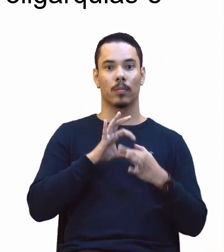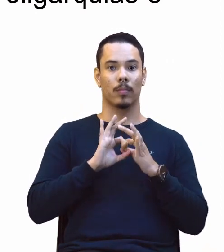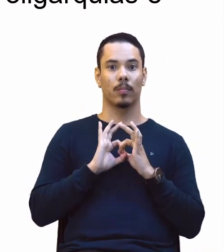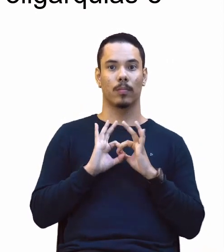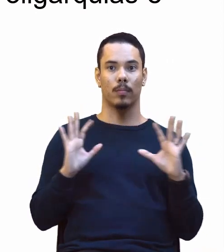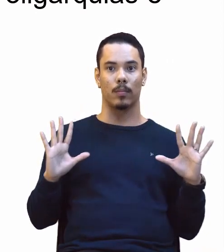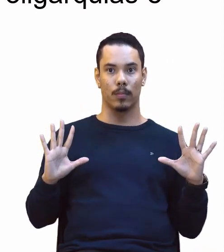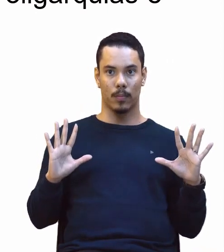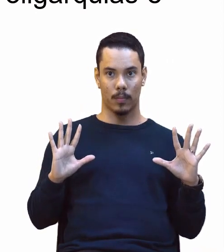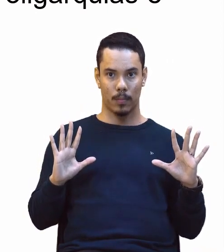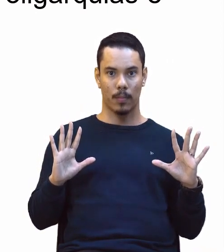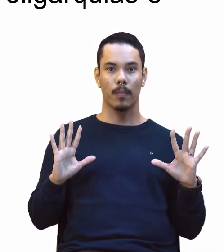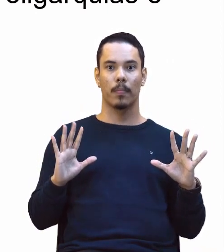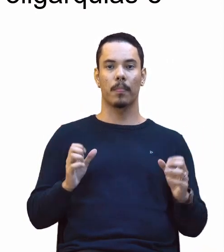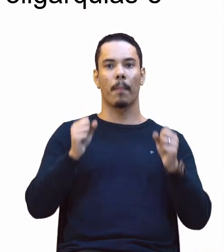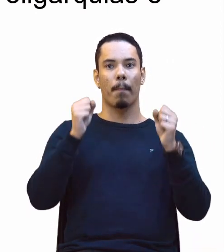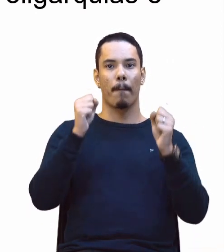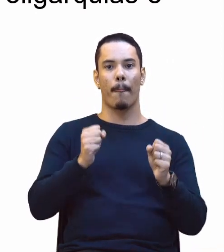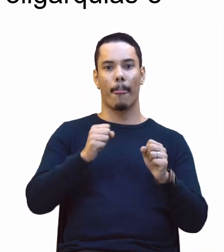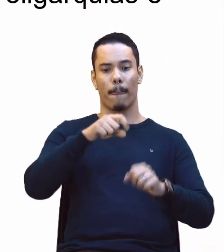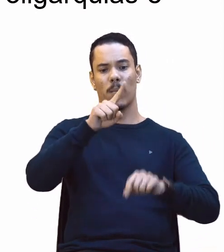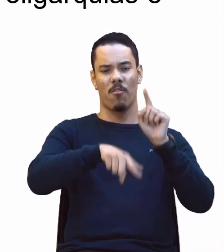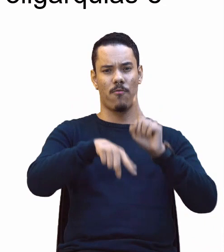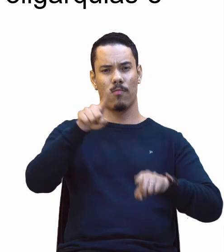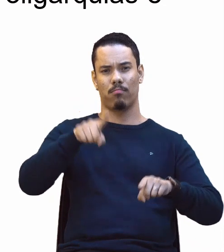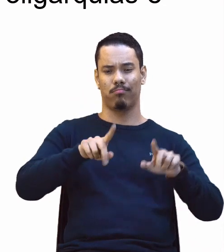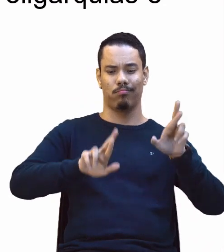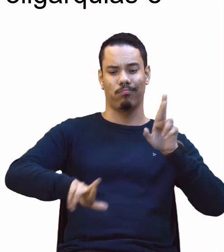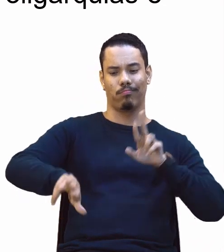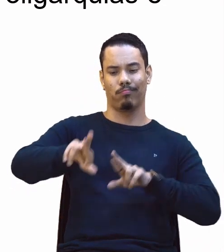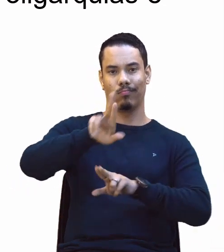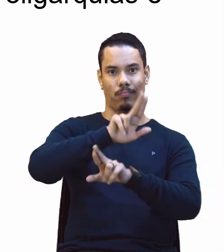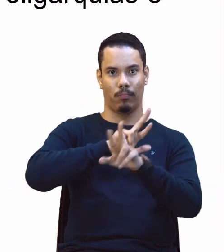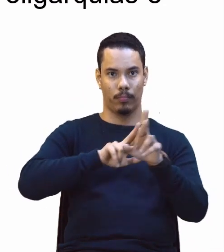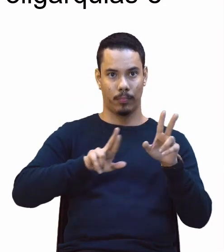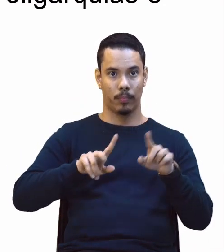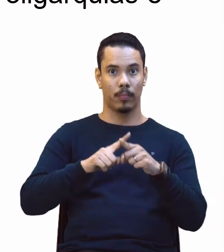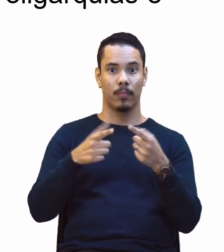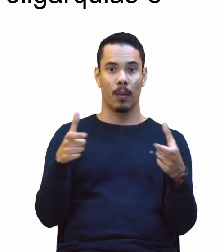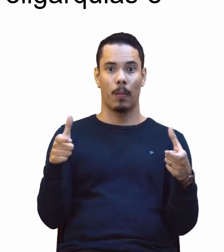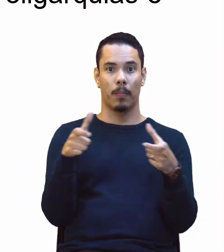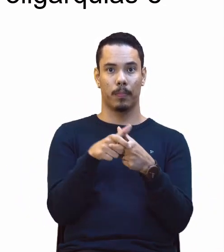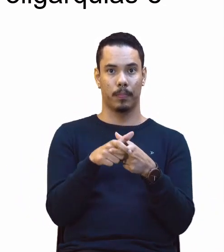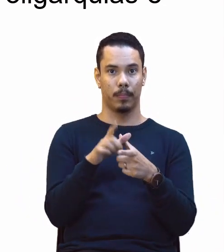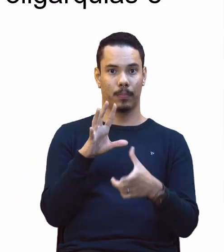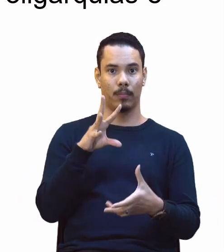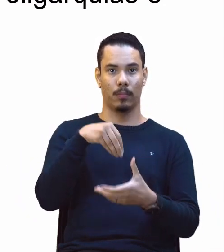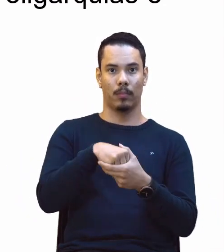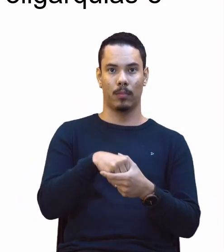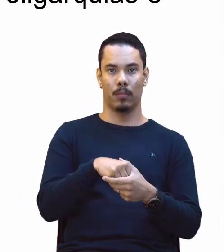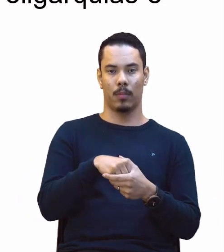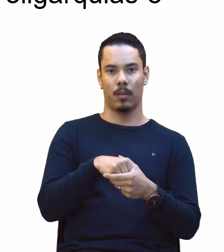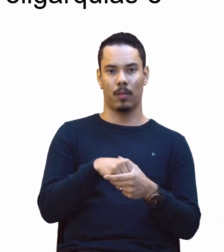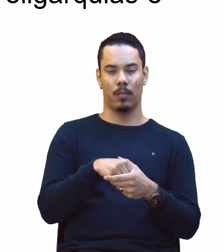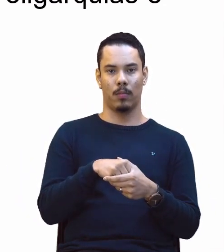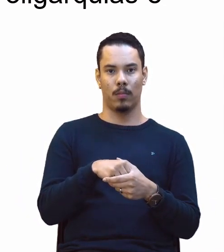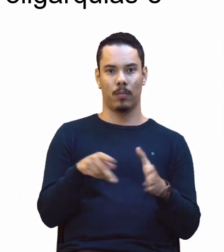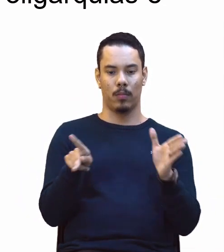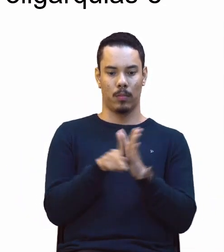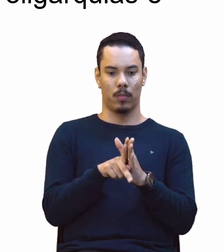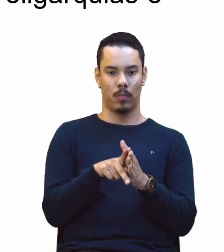livres, podia variar muito, sendo bastante pequena nas aristocracias. O